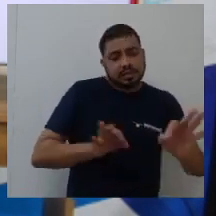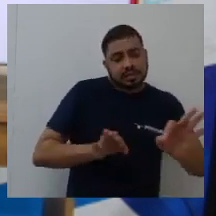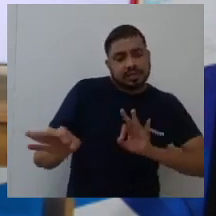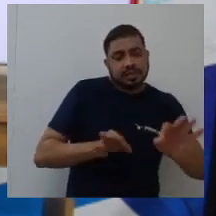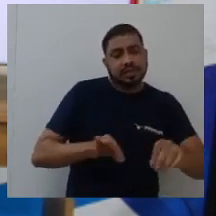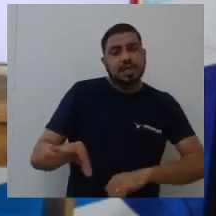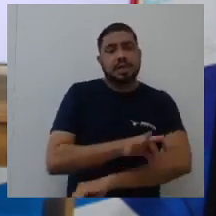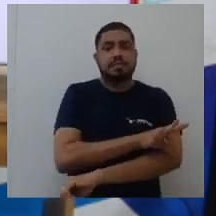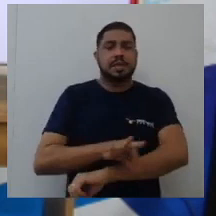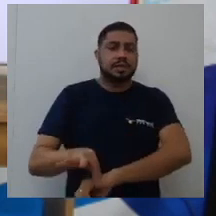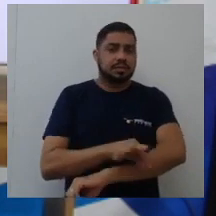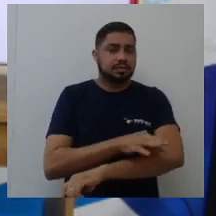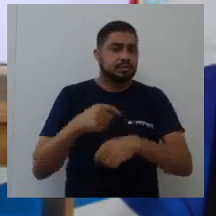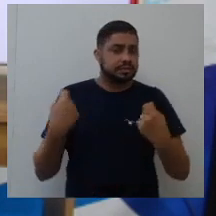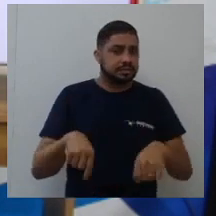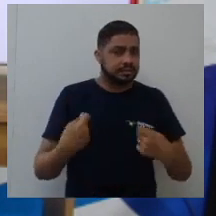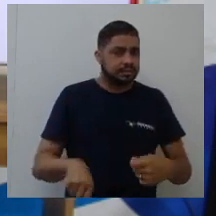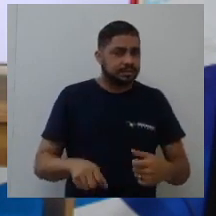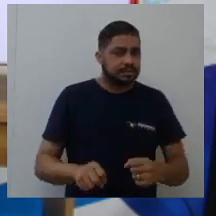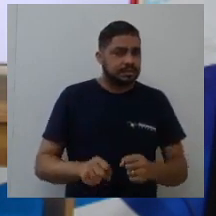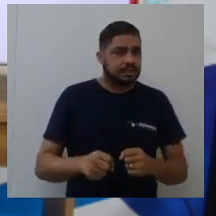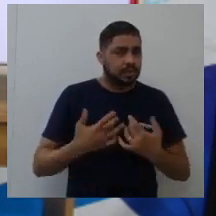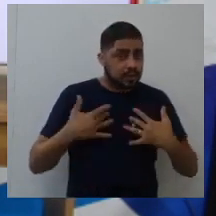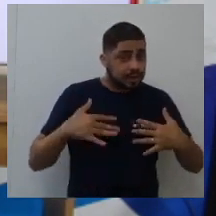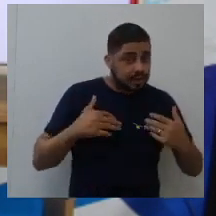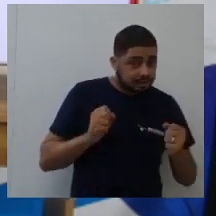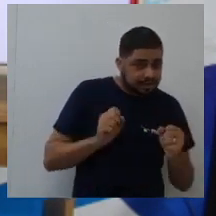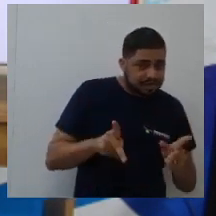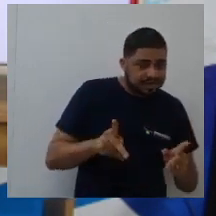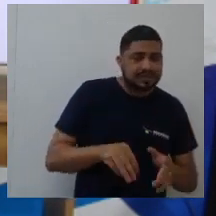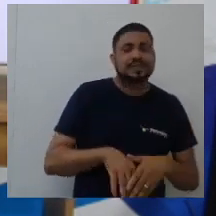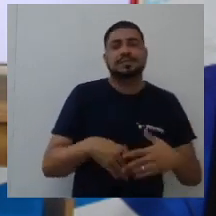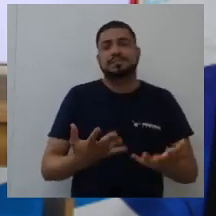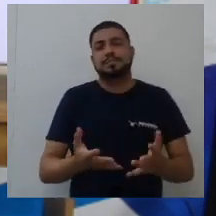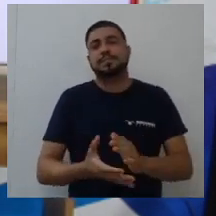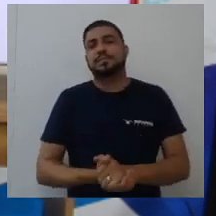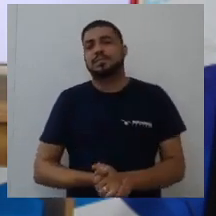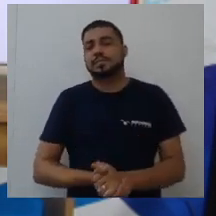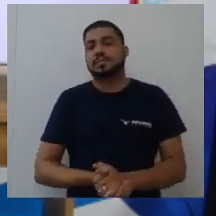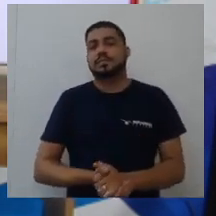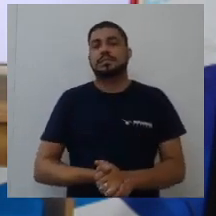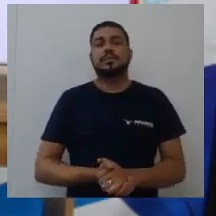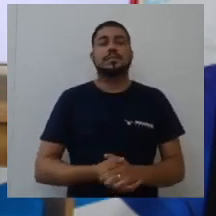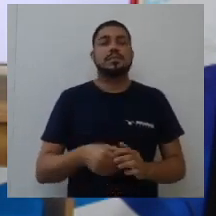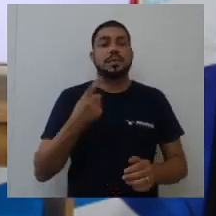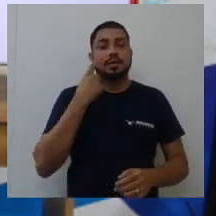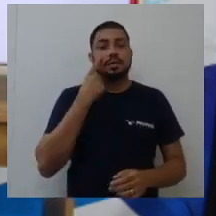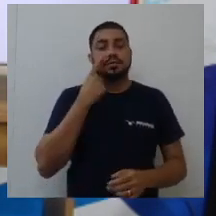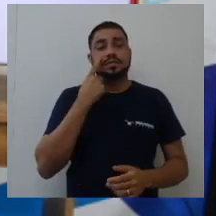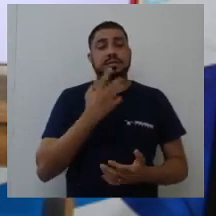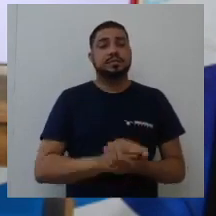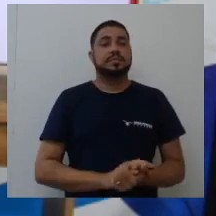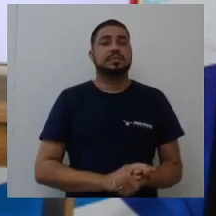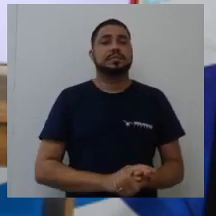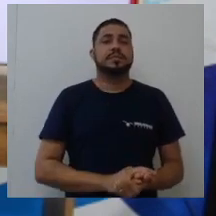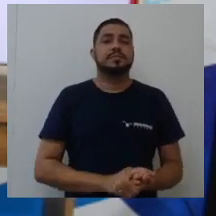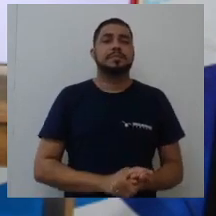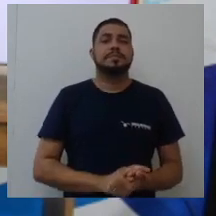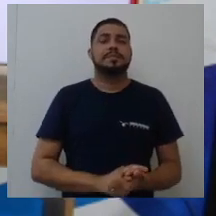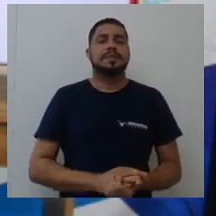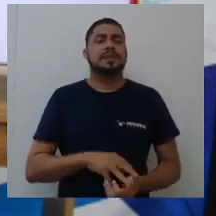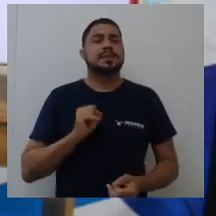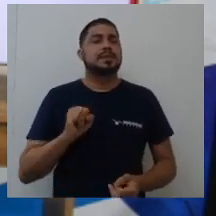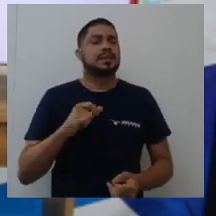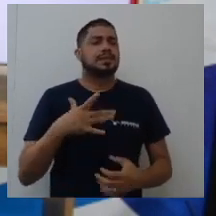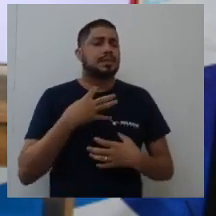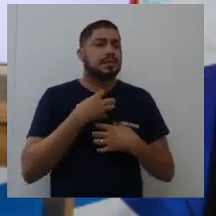que se fazem necessárias. Tranquilo? Beleza? Então, vamos lá. Olha só aí, cara, vê. Agora, isso é